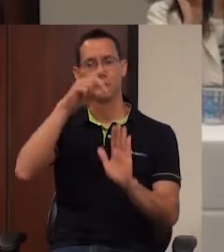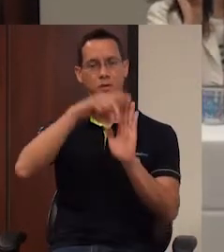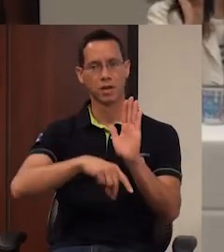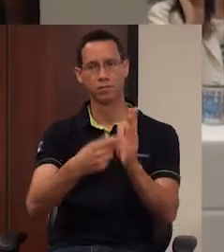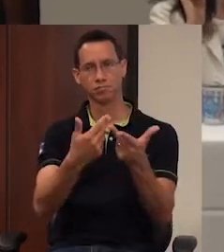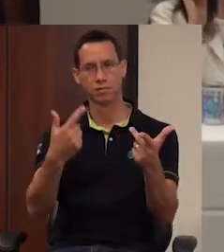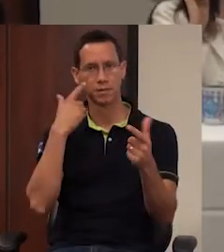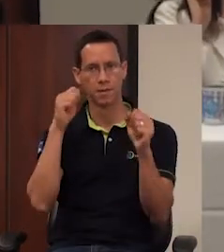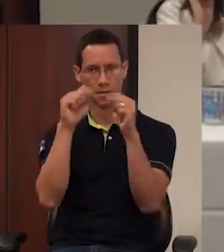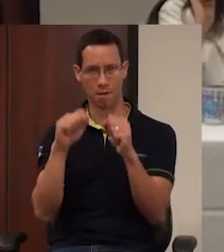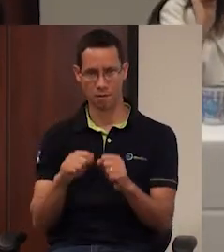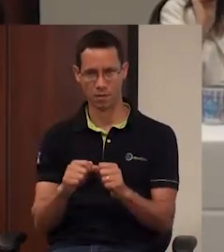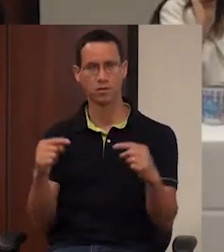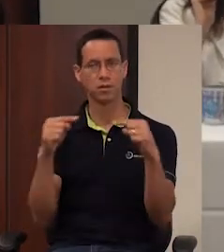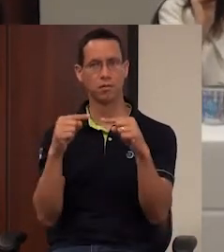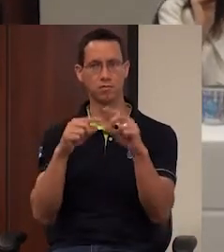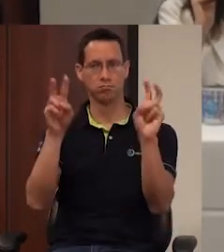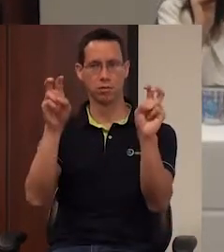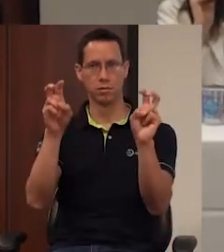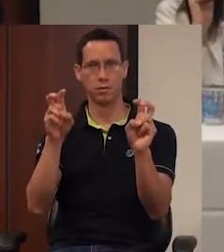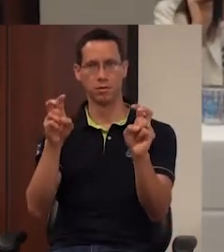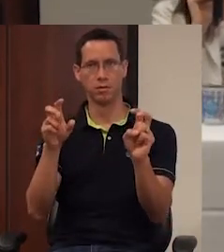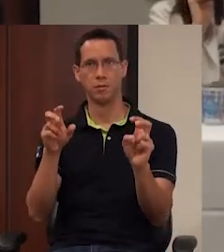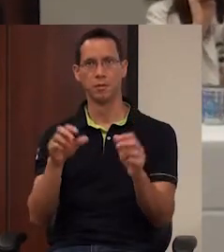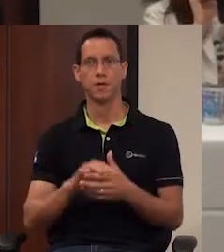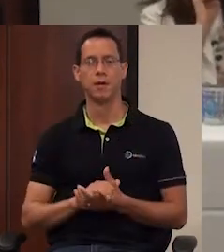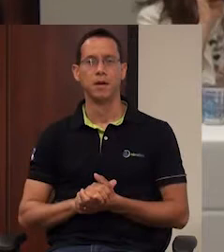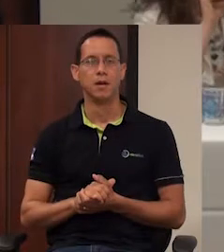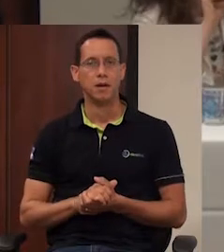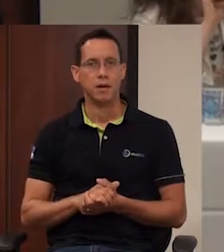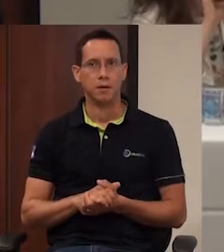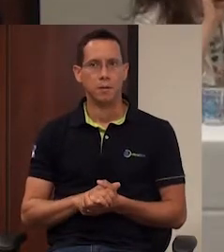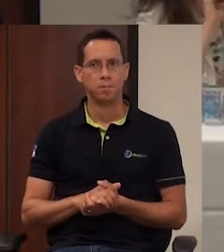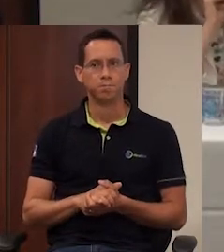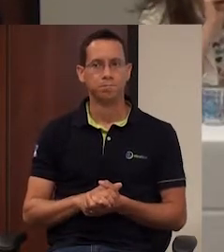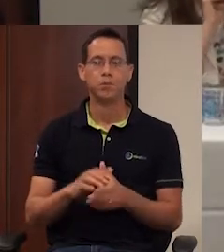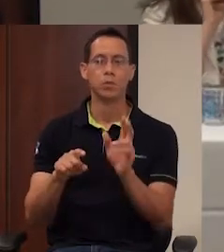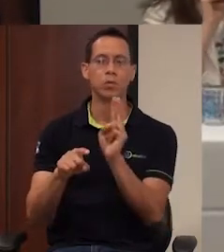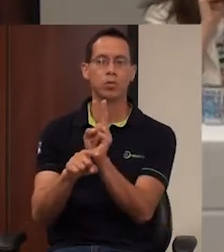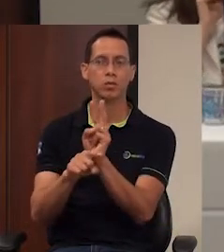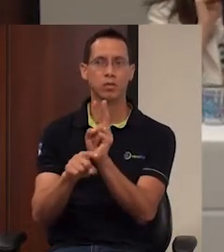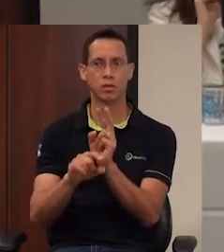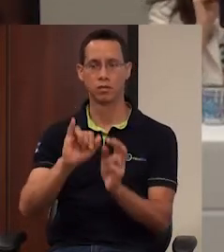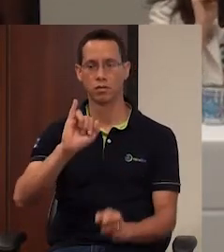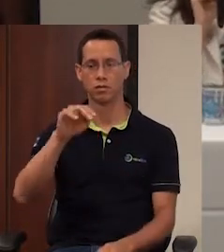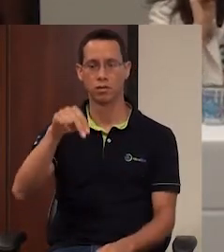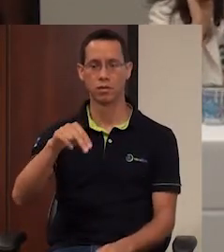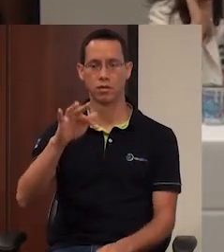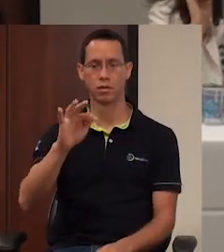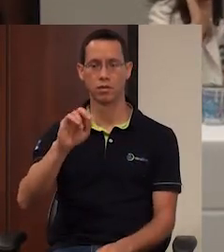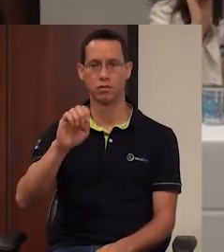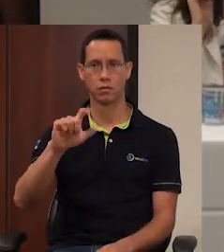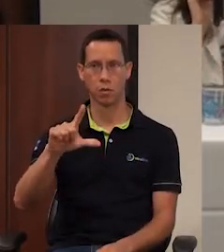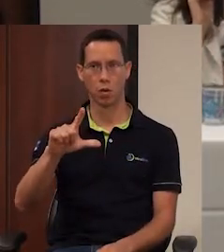foram feitos em relação ao tema endereçam essa questão, que é esse cuidado informal provido pela família como algo que, em